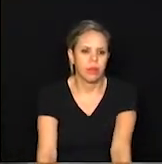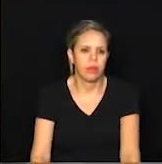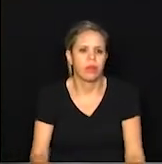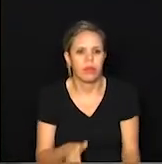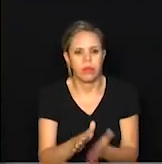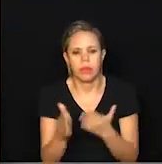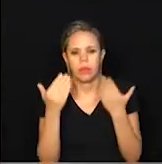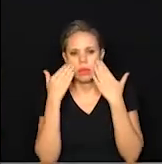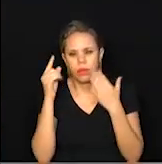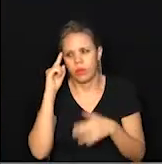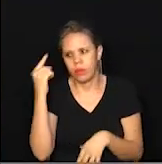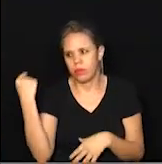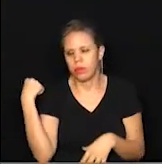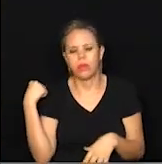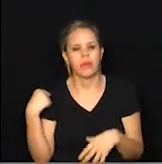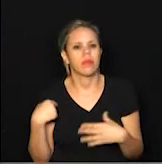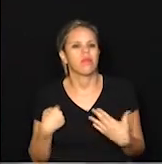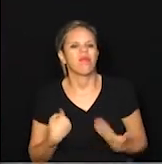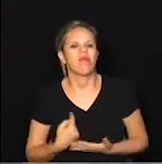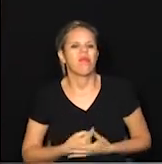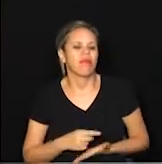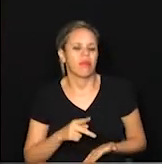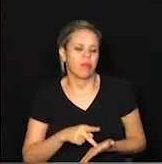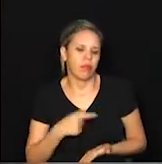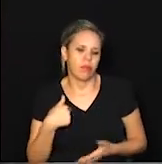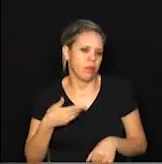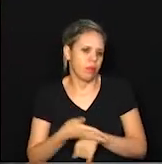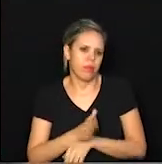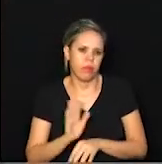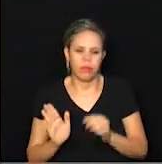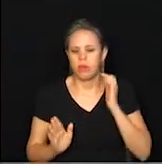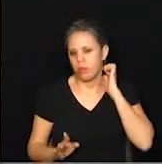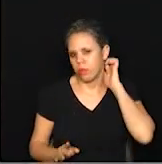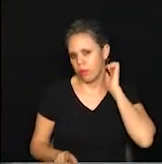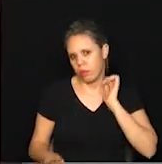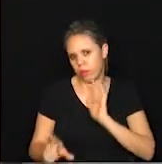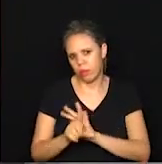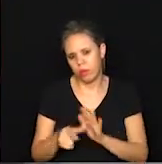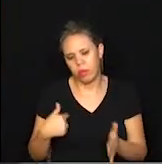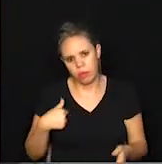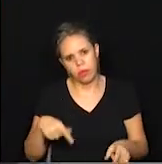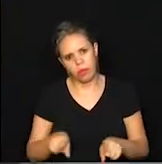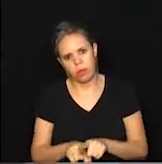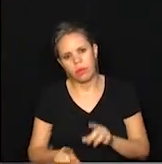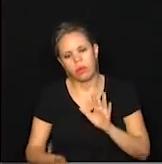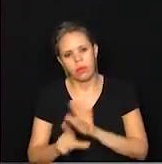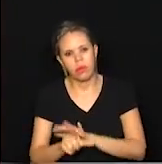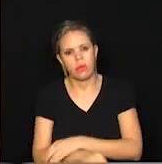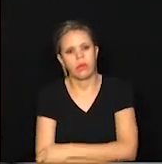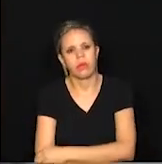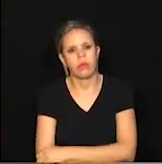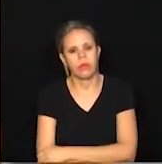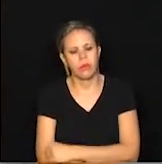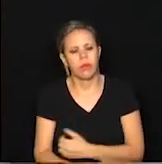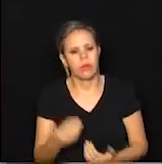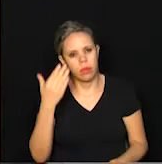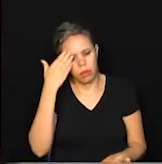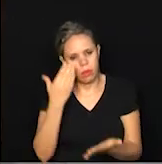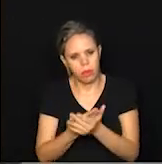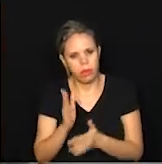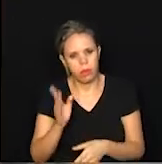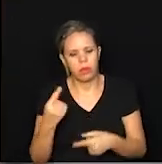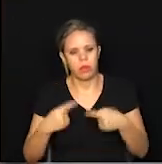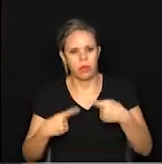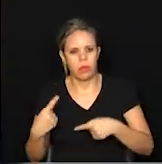publicado esses dias. Na verdade, eu não tive participação dessa lei, tá? Eu também, essa lei que acredito que foi já discutida já há